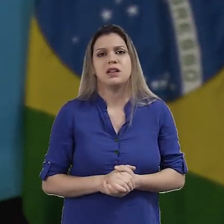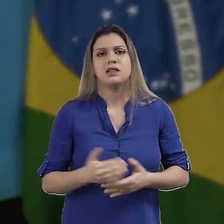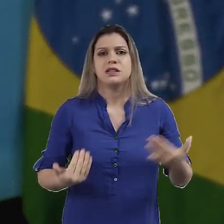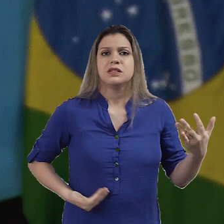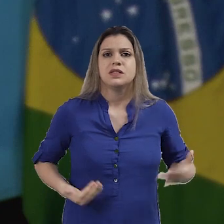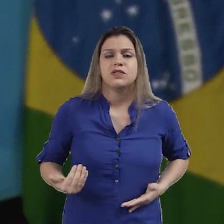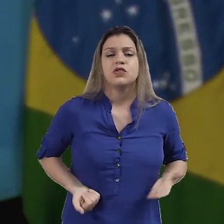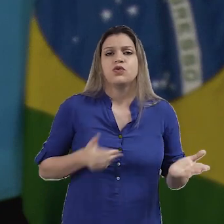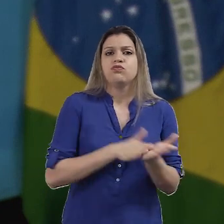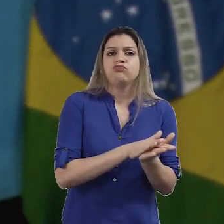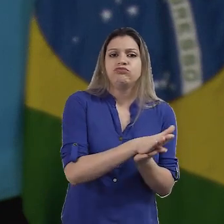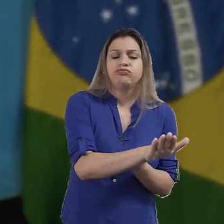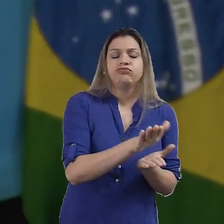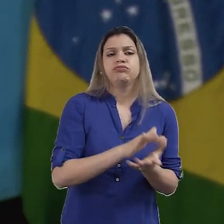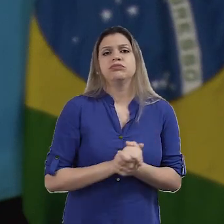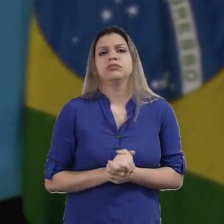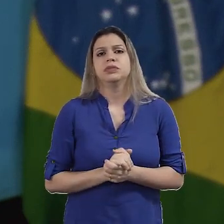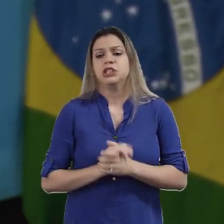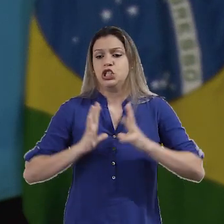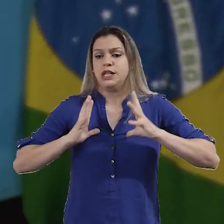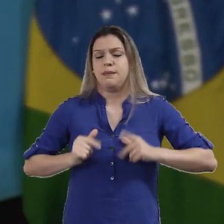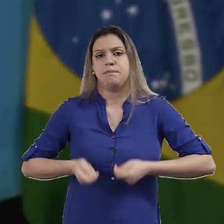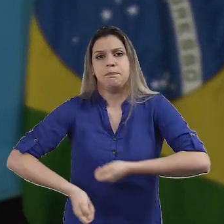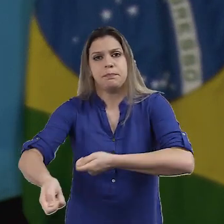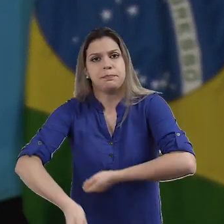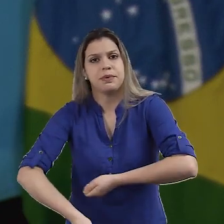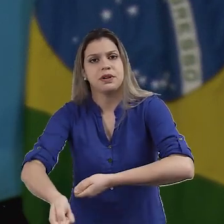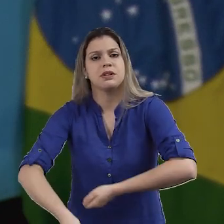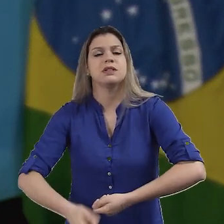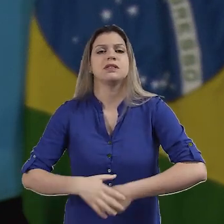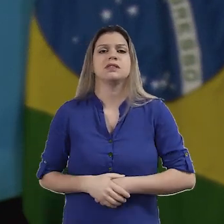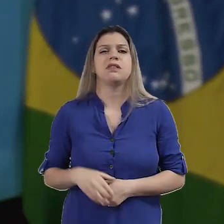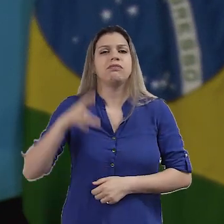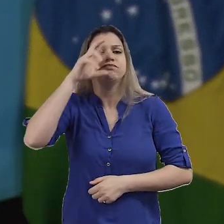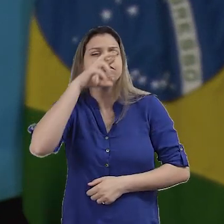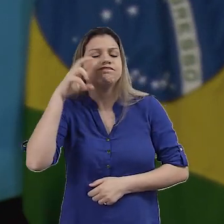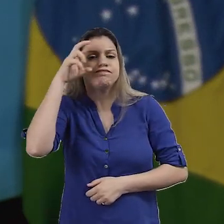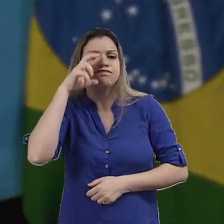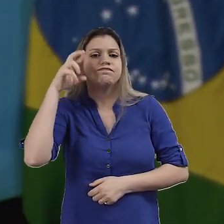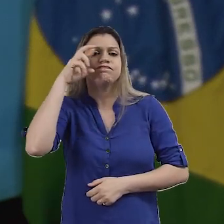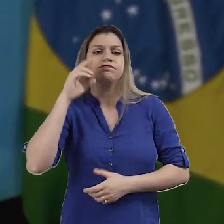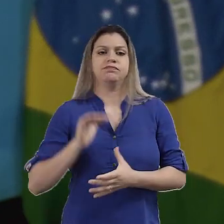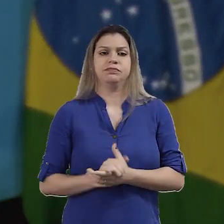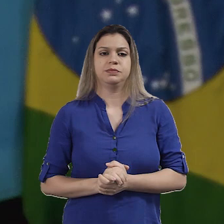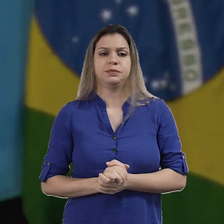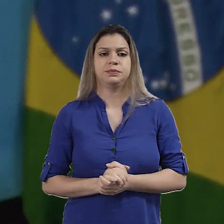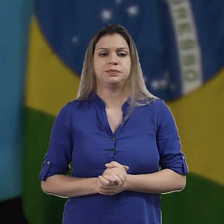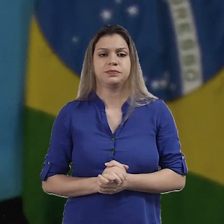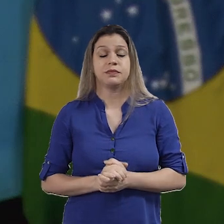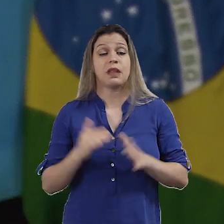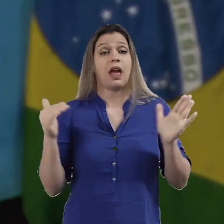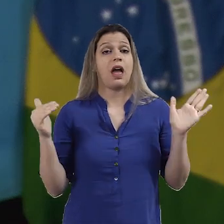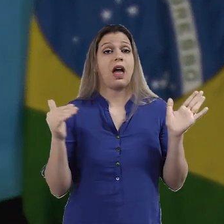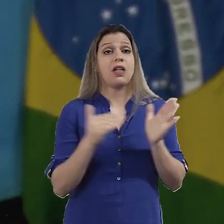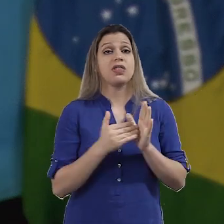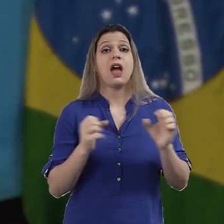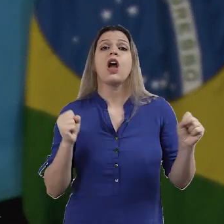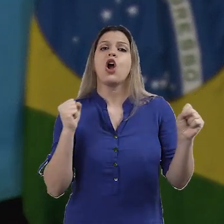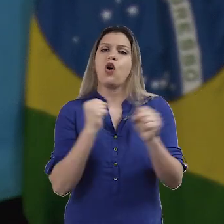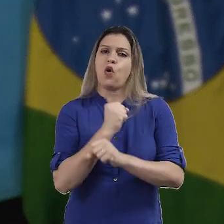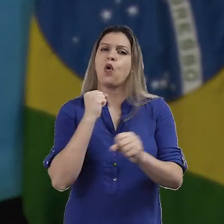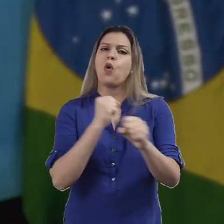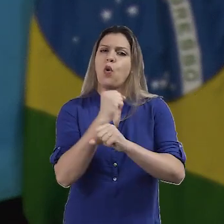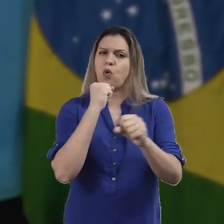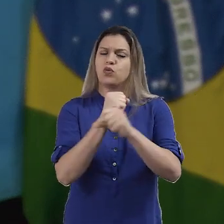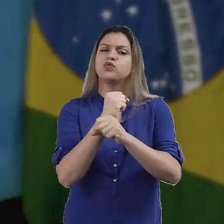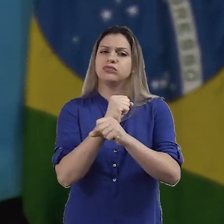de serviços de impressão, serviços de limpeza, vigilância patrimonial, até a construção